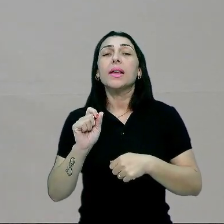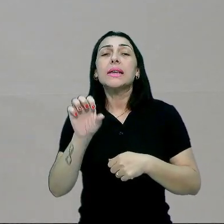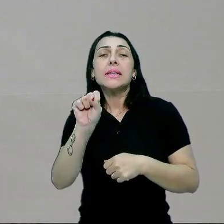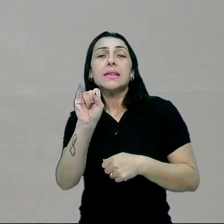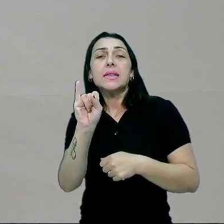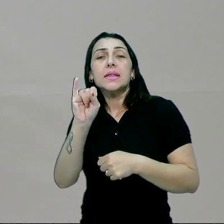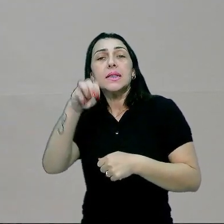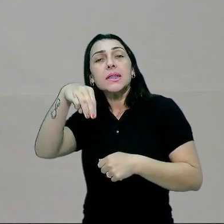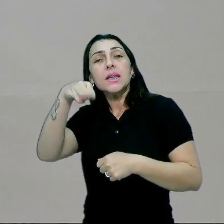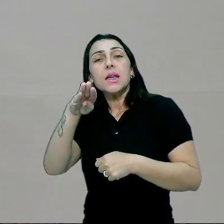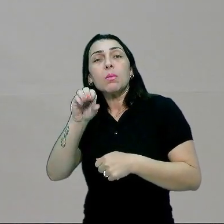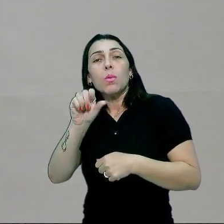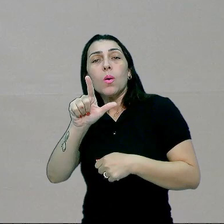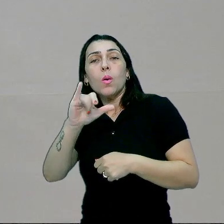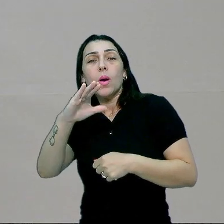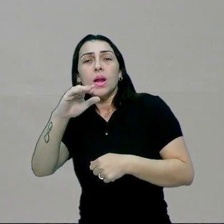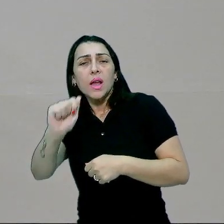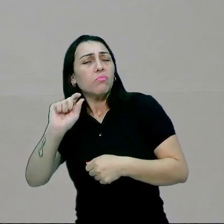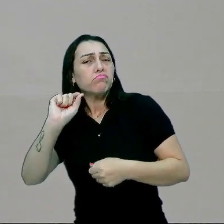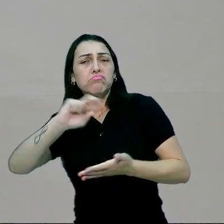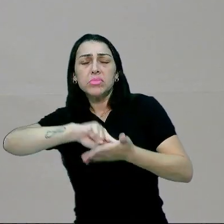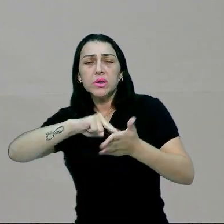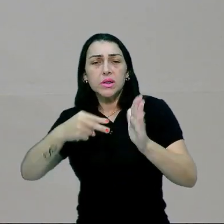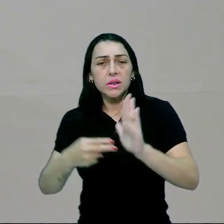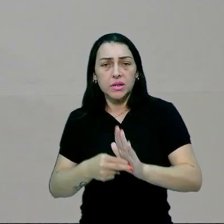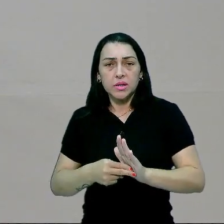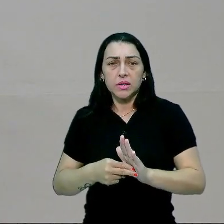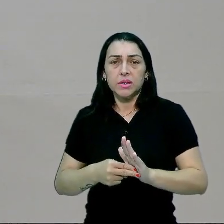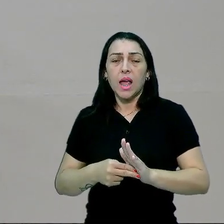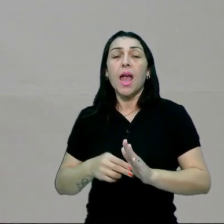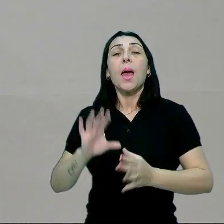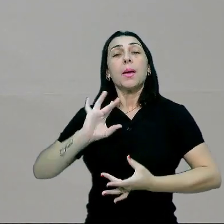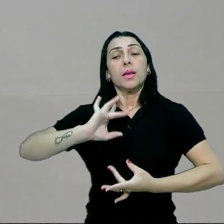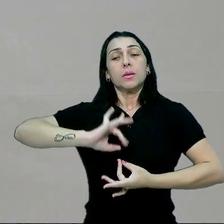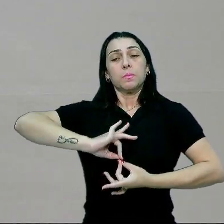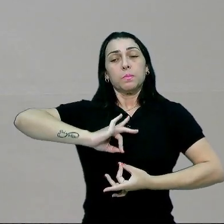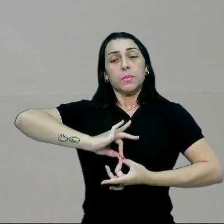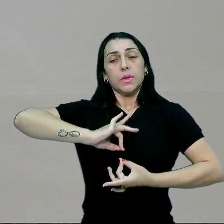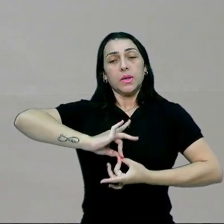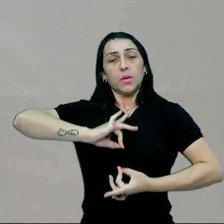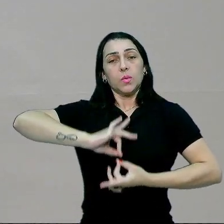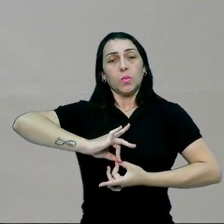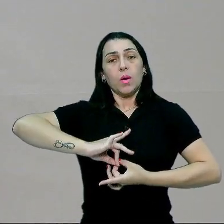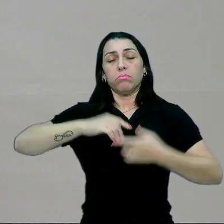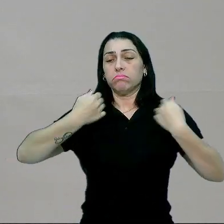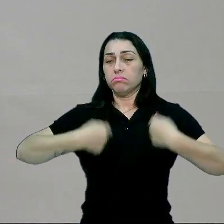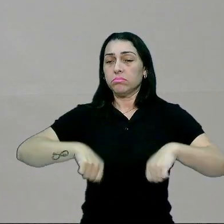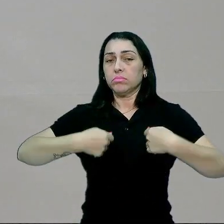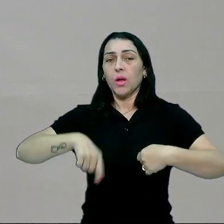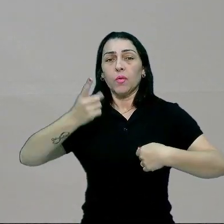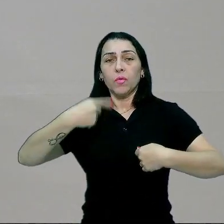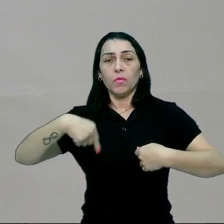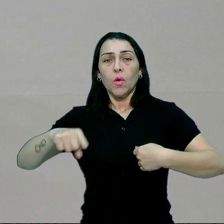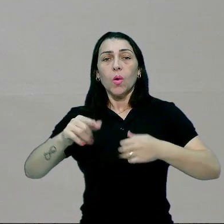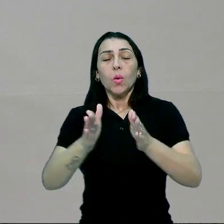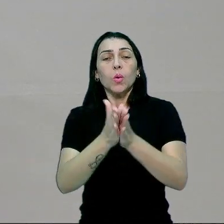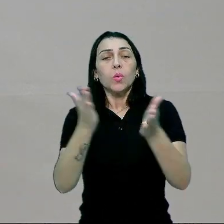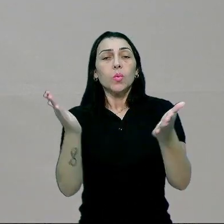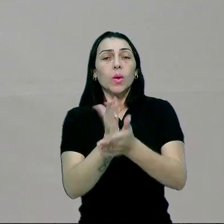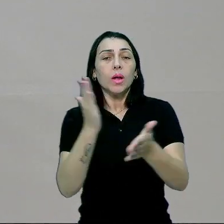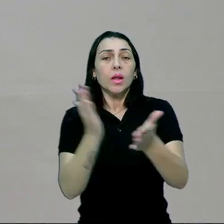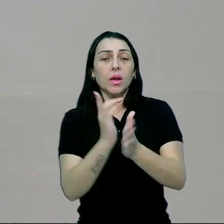nós chamamos essa necessidade simbólica de necessidade espiritual. Então, por exemplo, quando eu vou lá numa